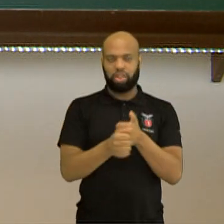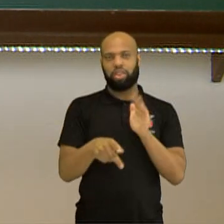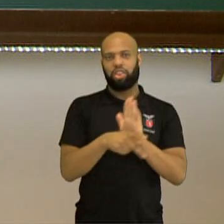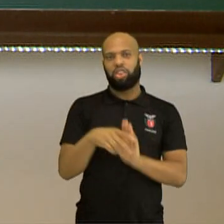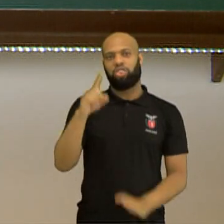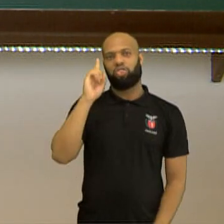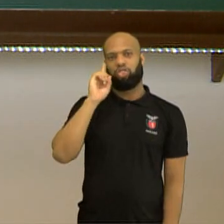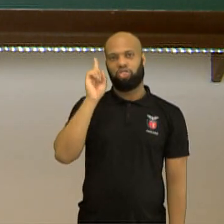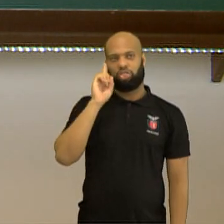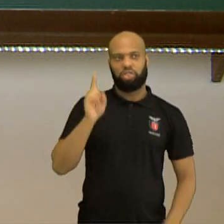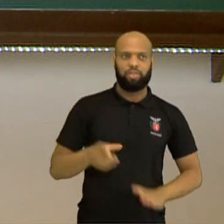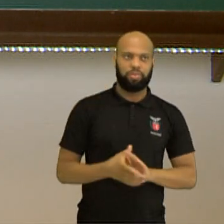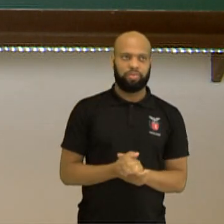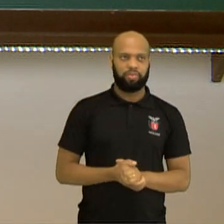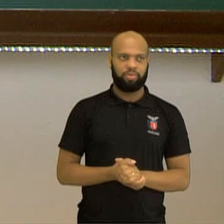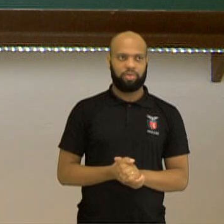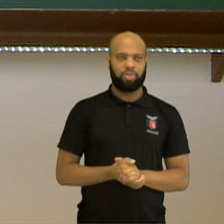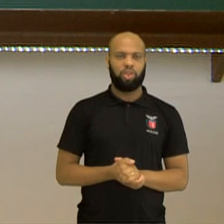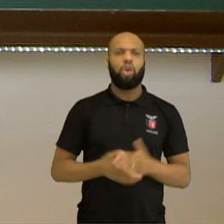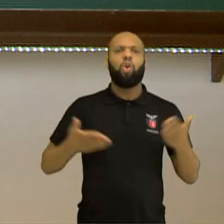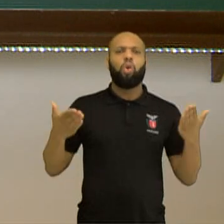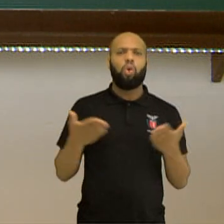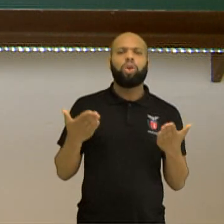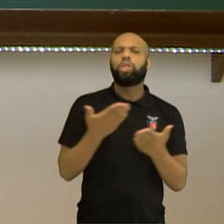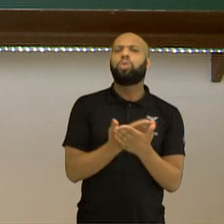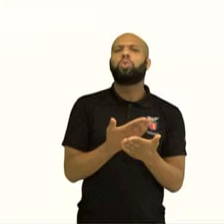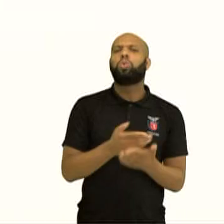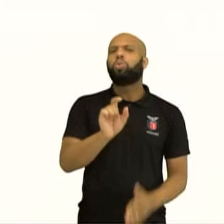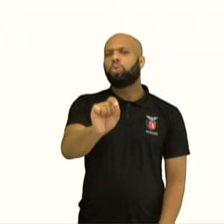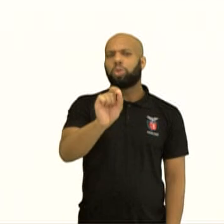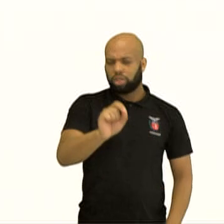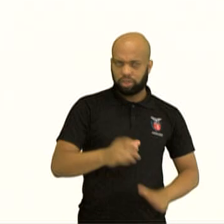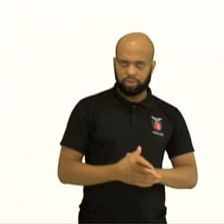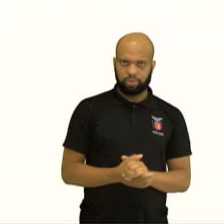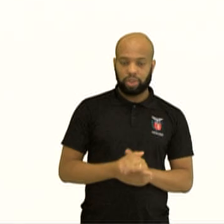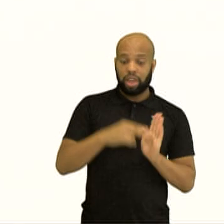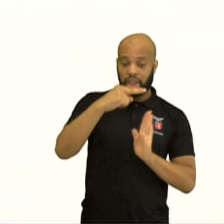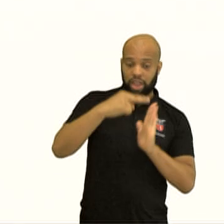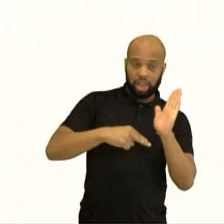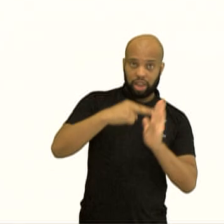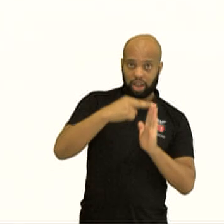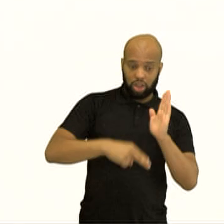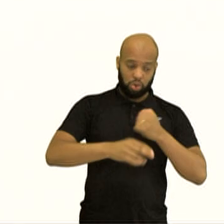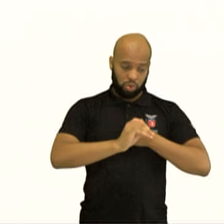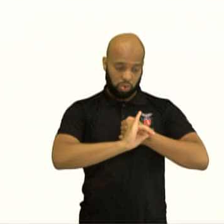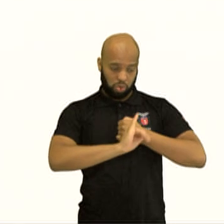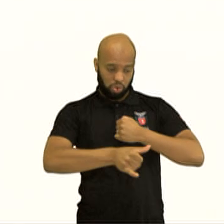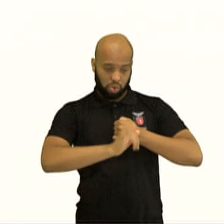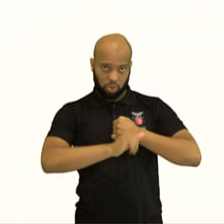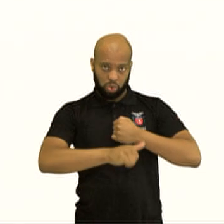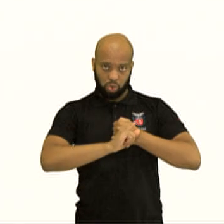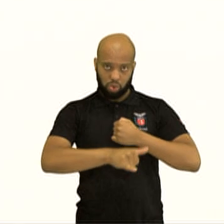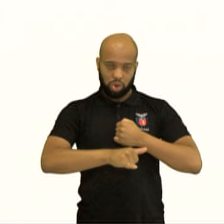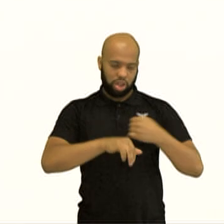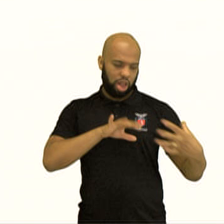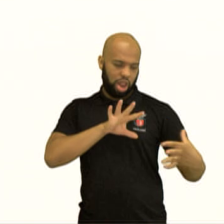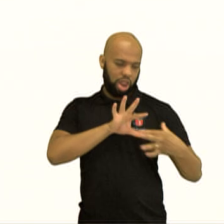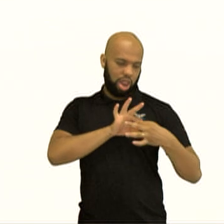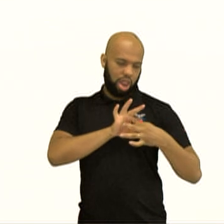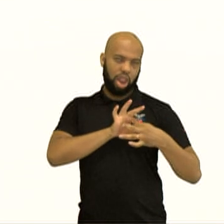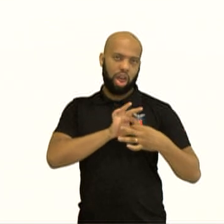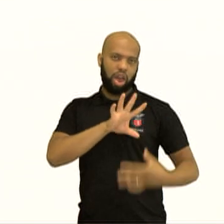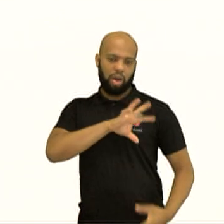dia. O que aprendemos então? Lemos um trecho da crônica Um Laço de Amor, de